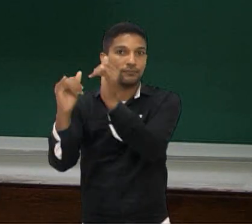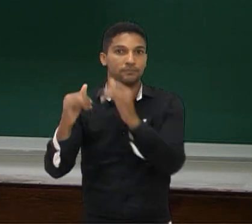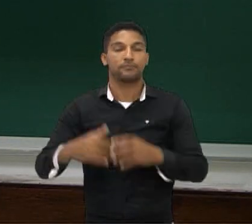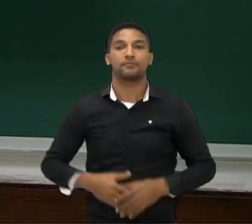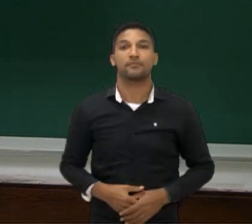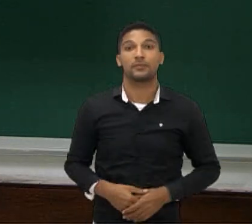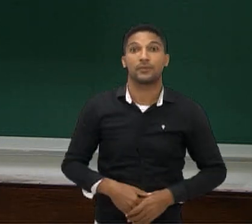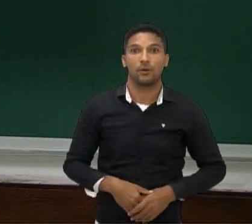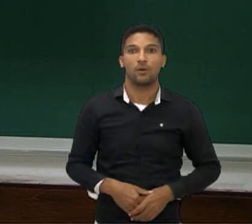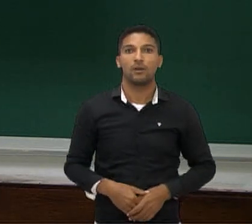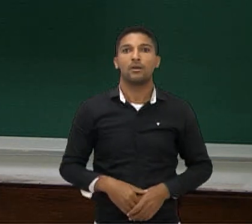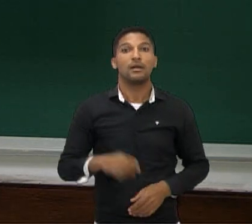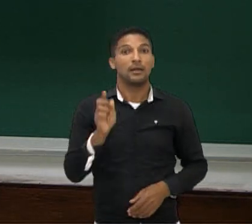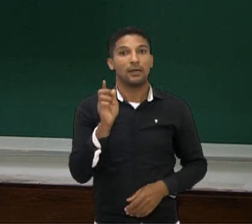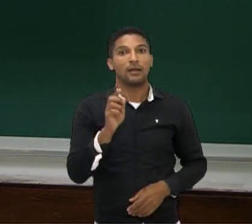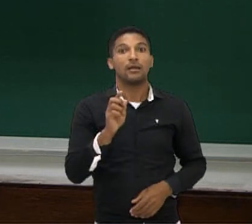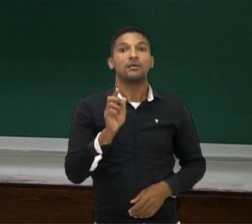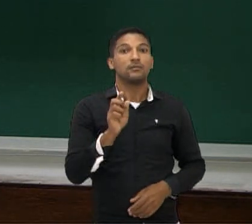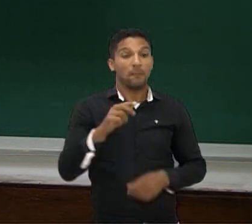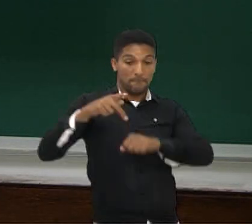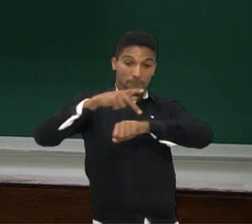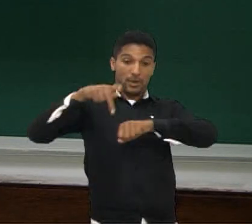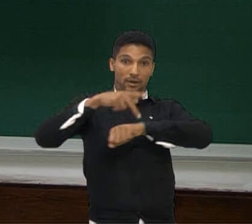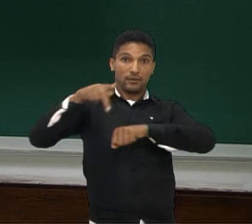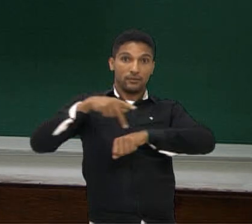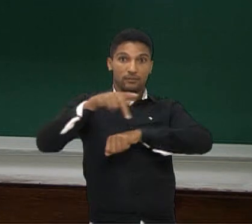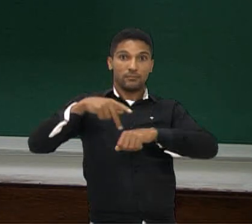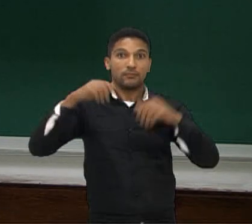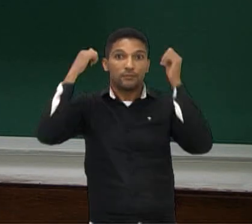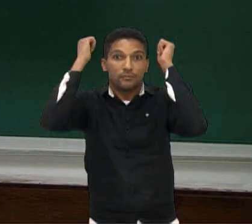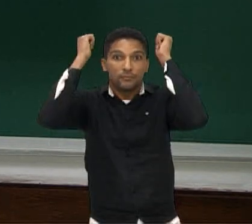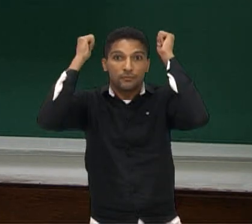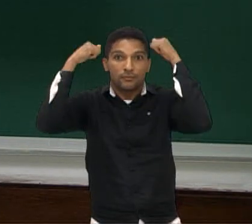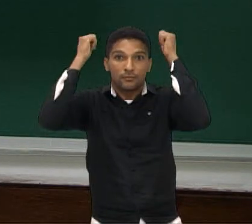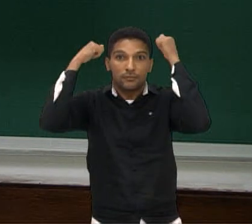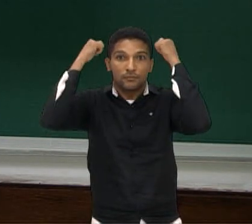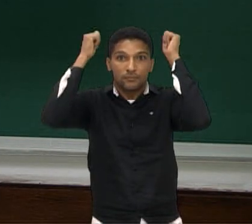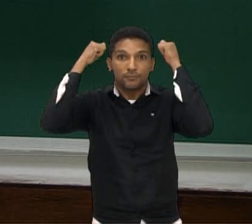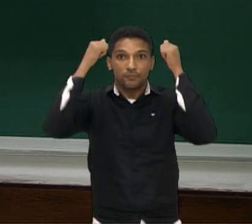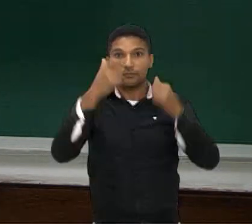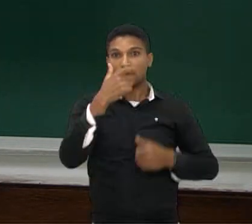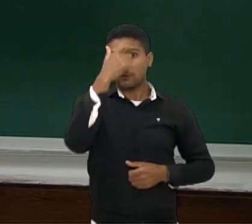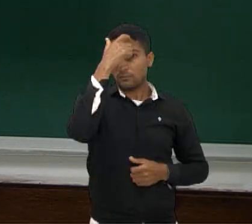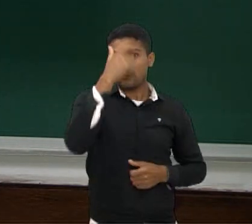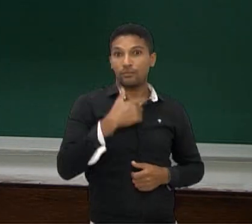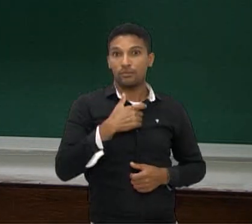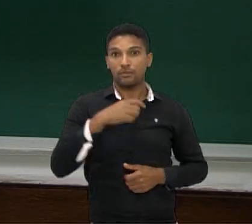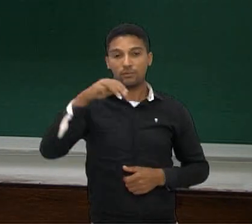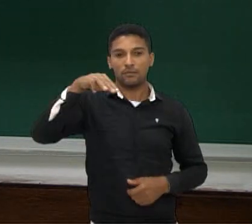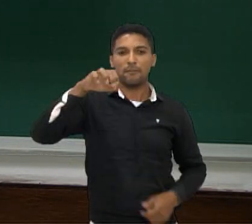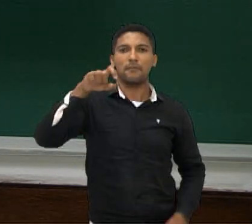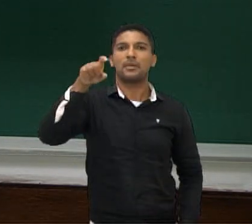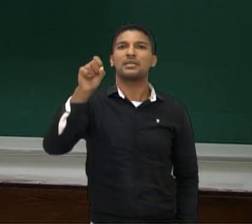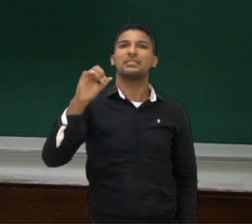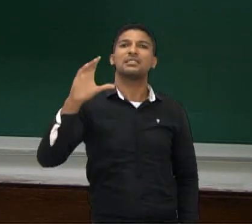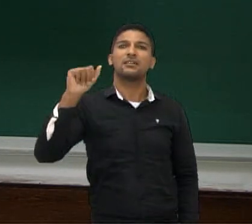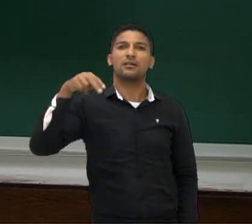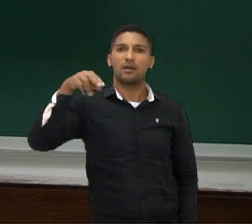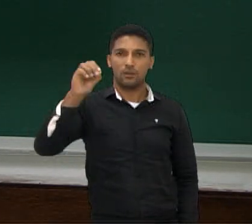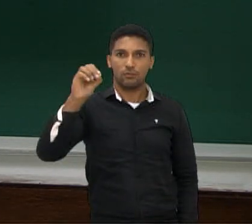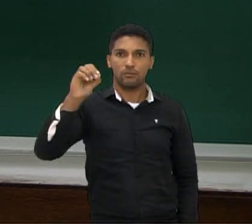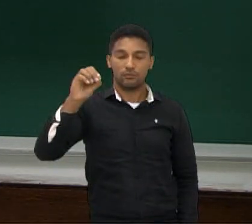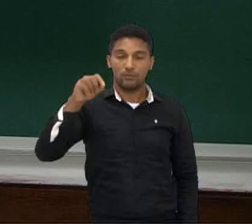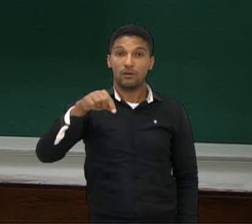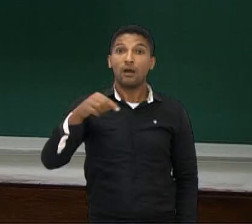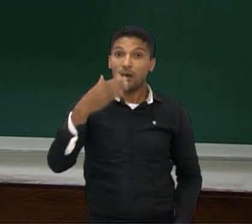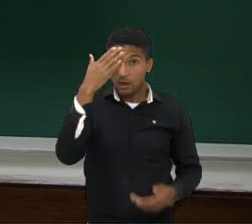acreditam. Aqui, tirei um fragmento de um artigo, de uma notícia, tem a fonte, tá? Ali na fonte ela tem o artigo